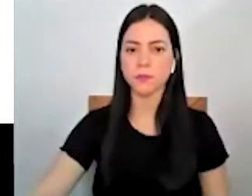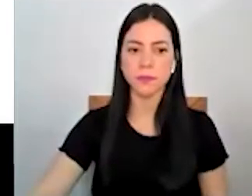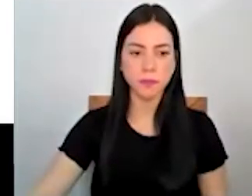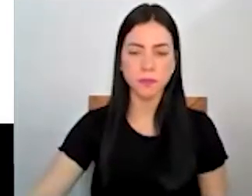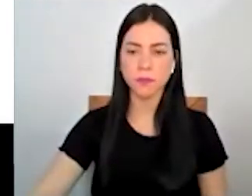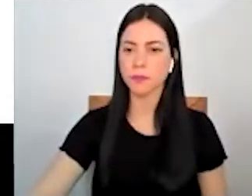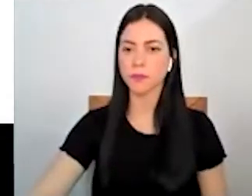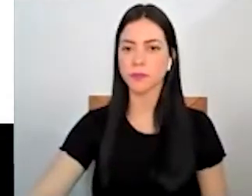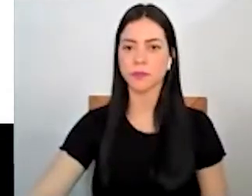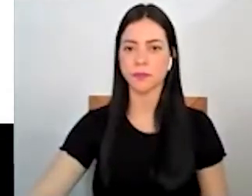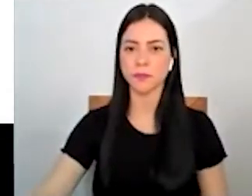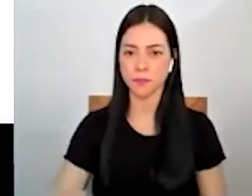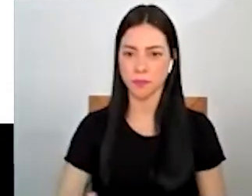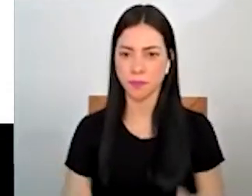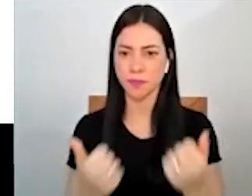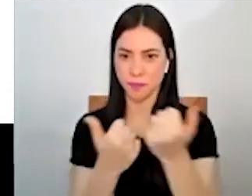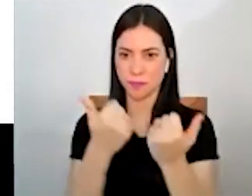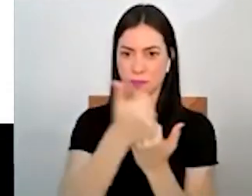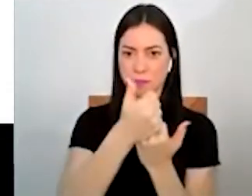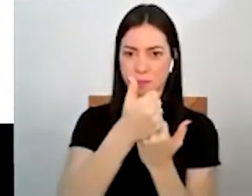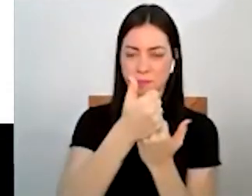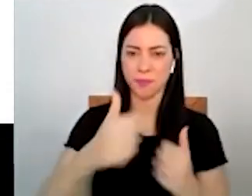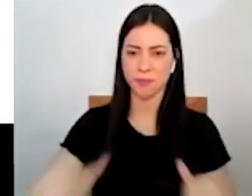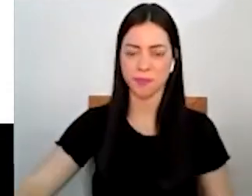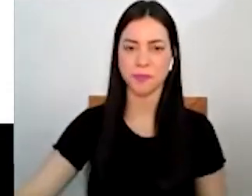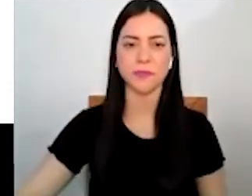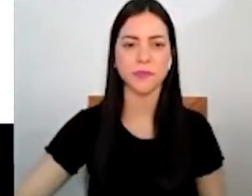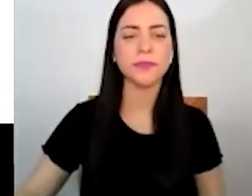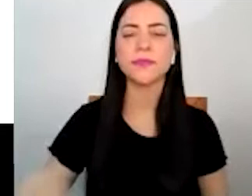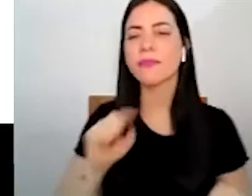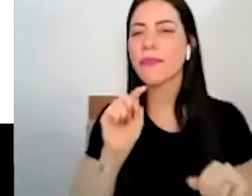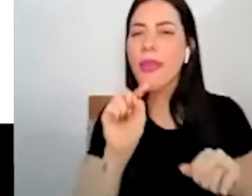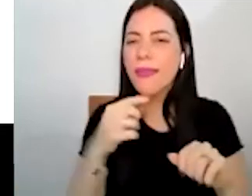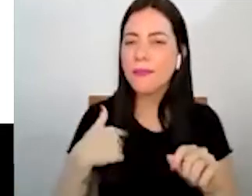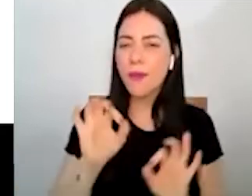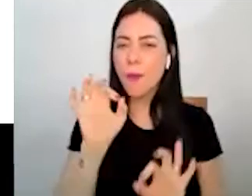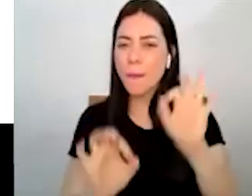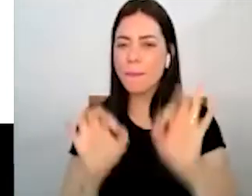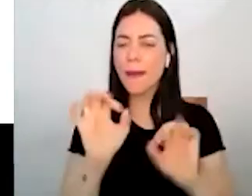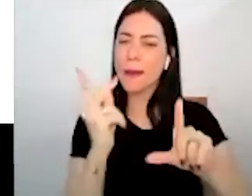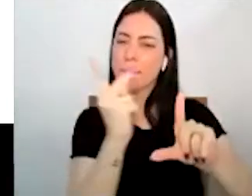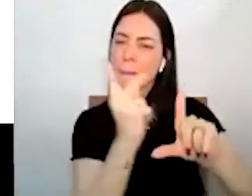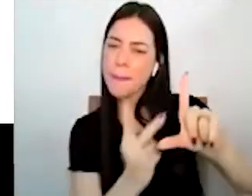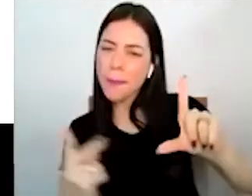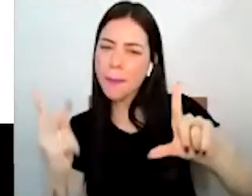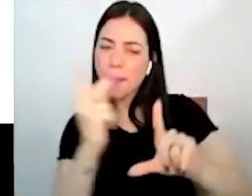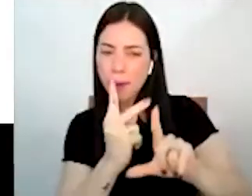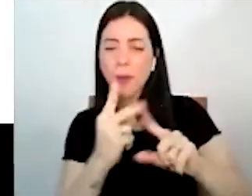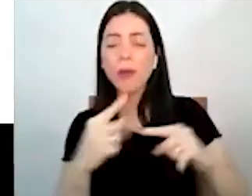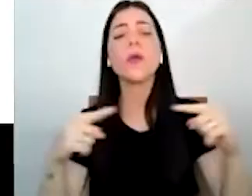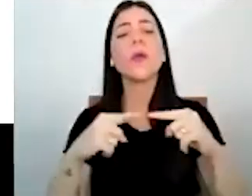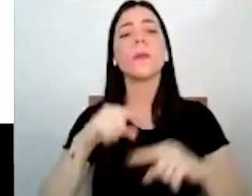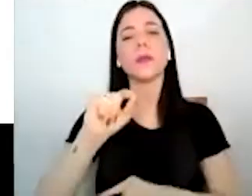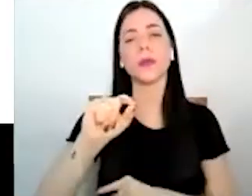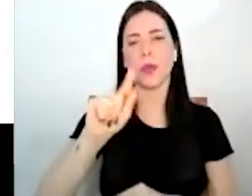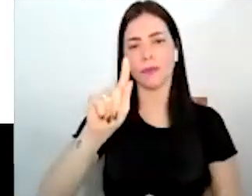Aqui são algumas ilustrações que eu fiz recentemente para uma matéria que teve numa edição da Gama, que era uma edição